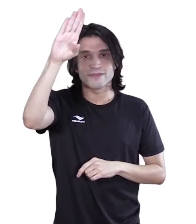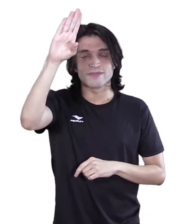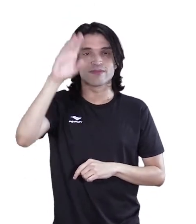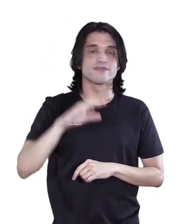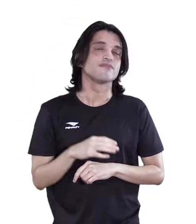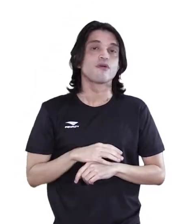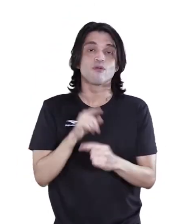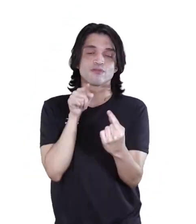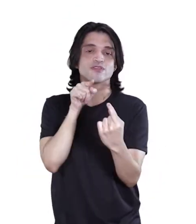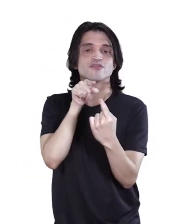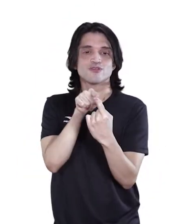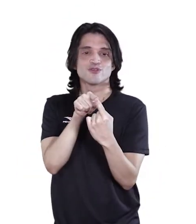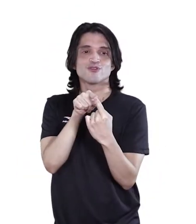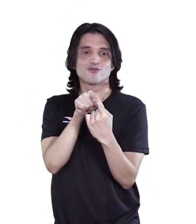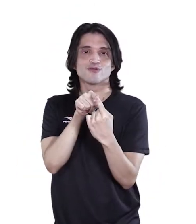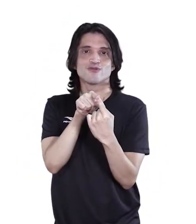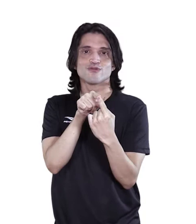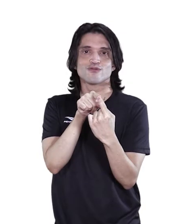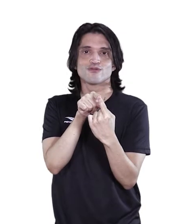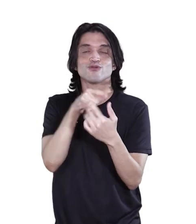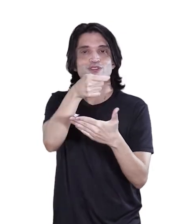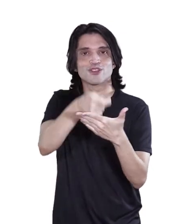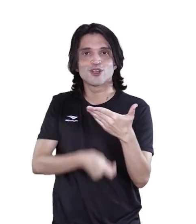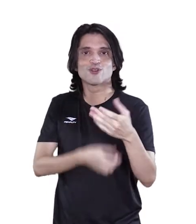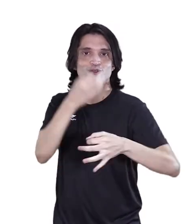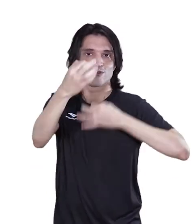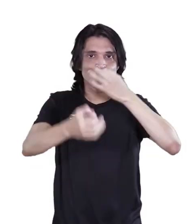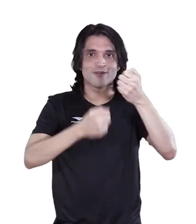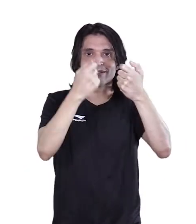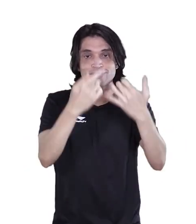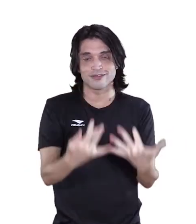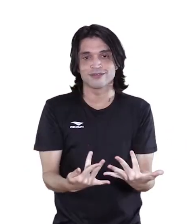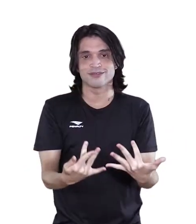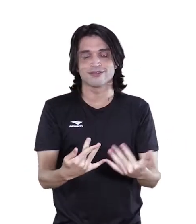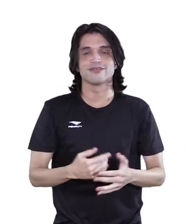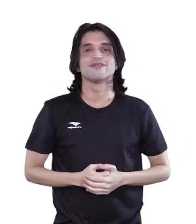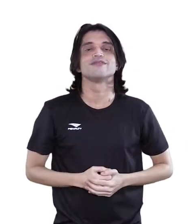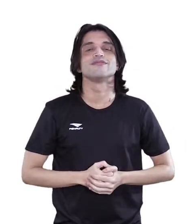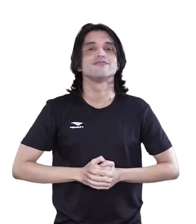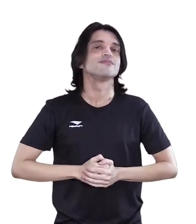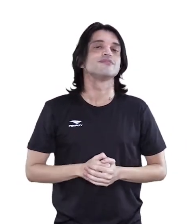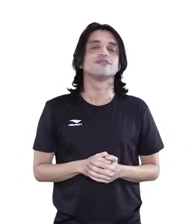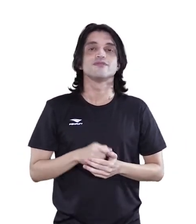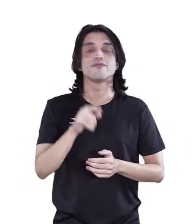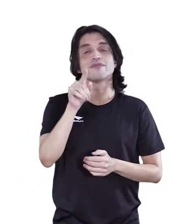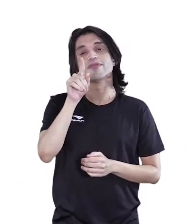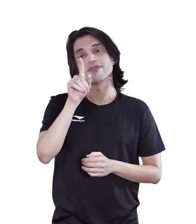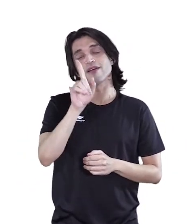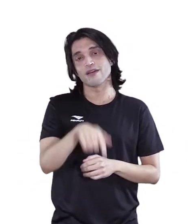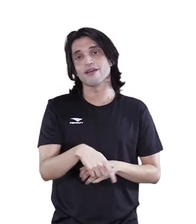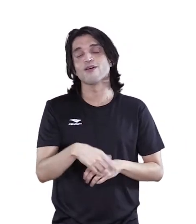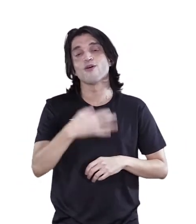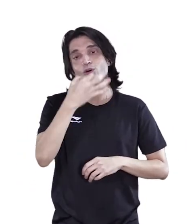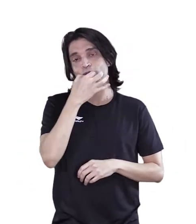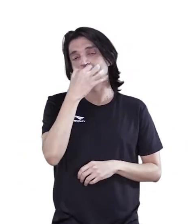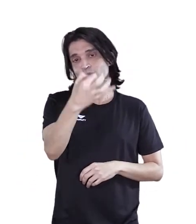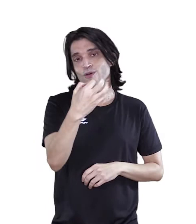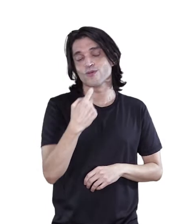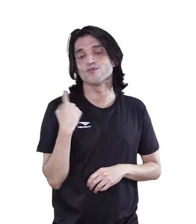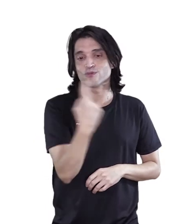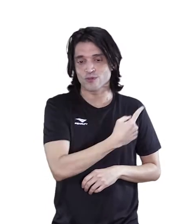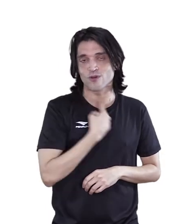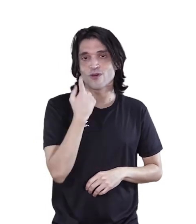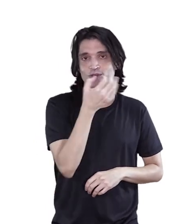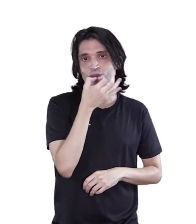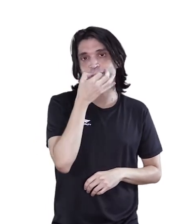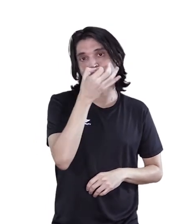a defesa do nosso ponto de vista. Podemos afirmar que a essência desse tipo de texto é a nossa opinião,